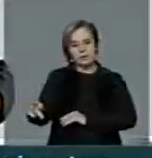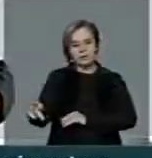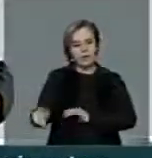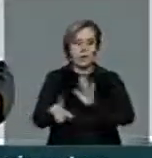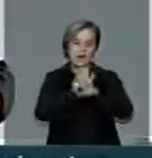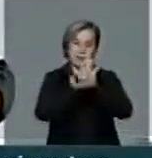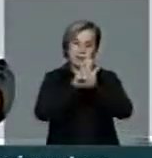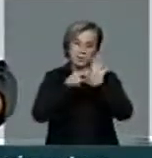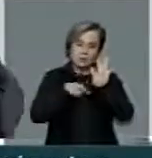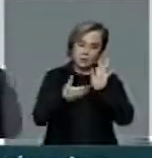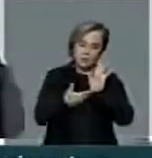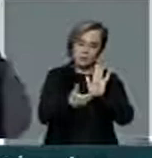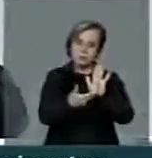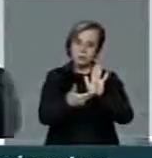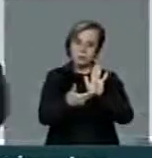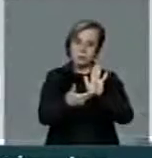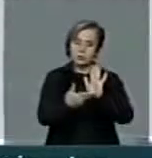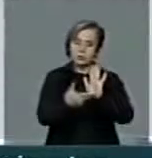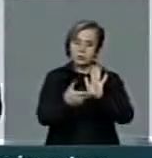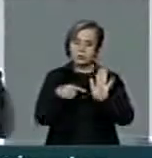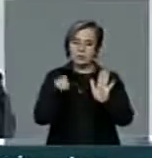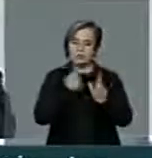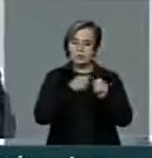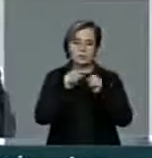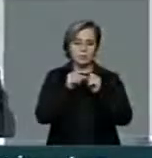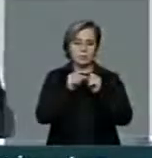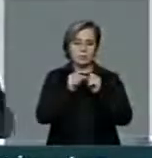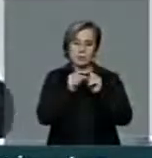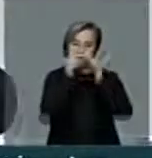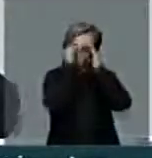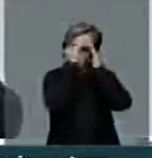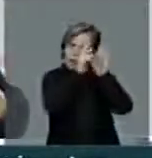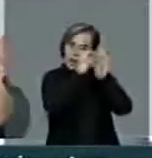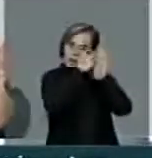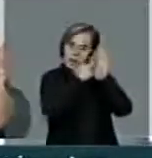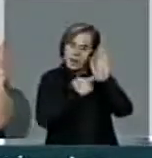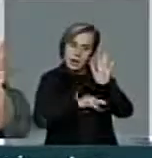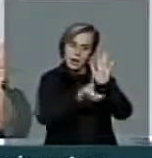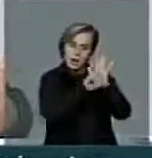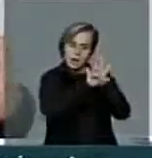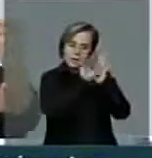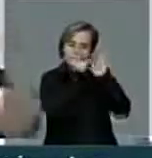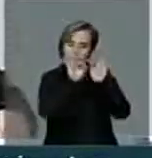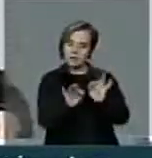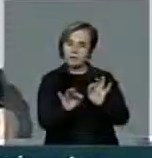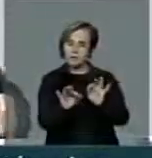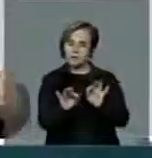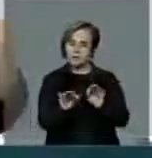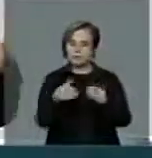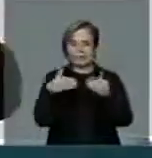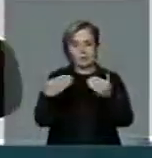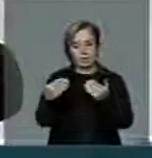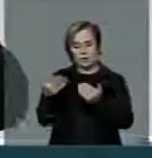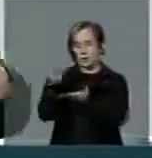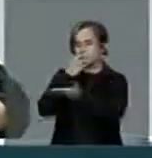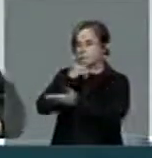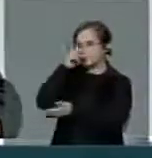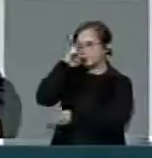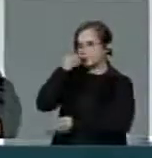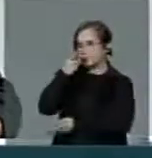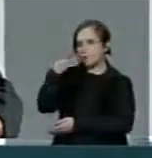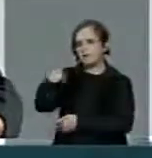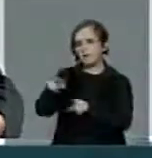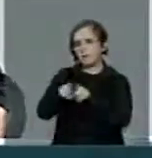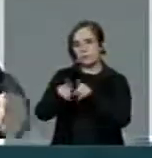prevê isso. Nós estamos fazendo o rito da lei. Não tem nada diferente disso. Sobre outra questão que o senhor colocou, que é também